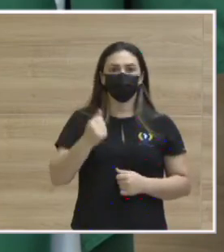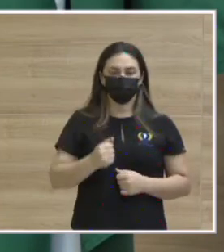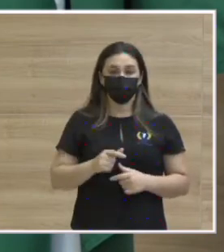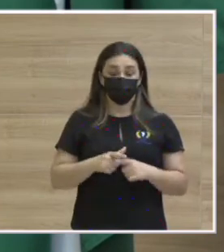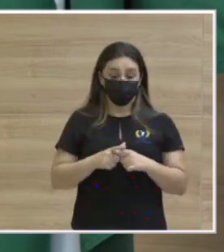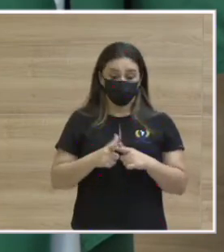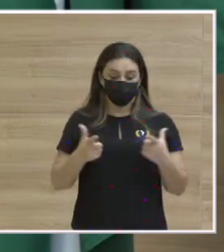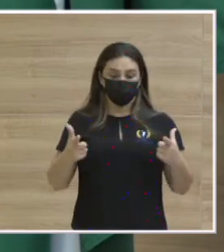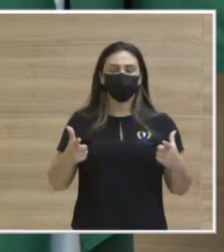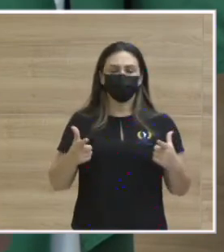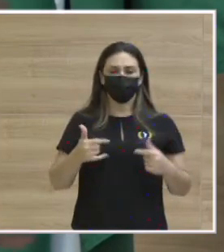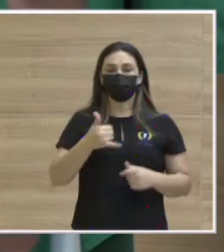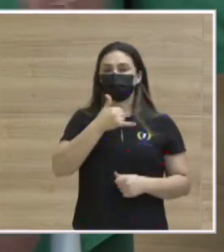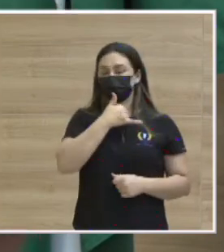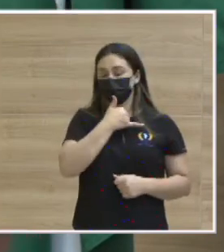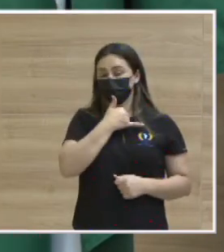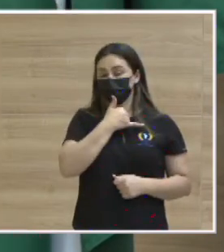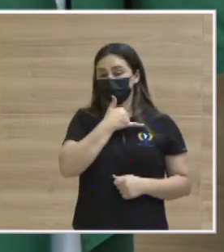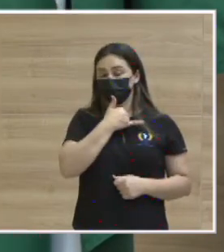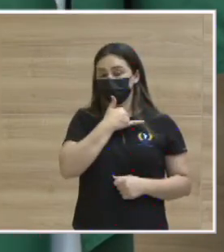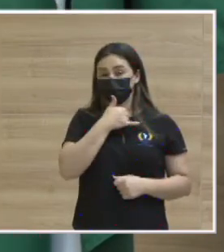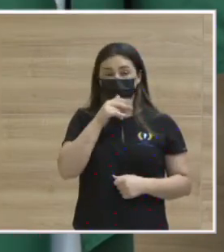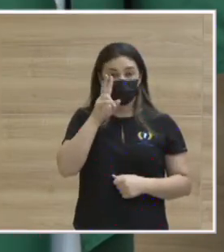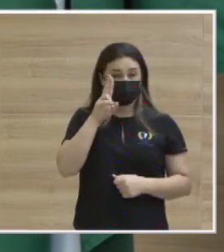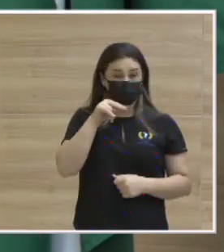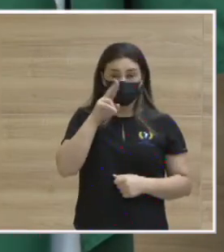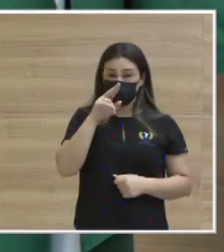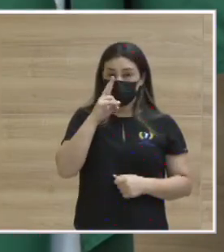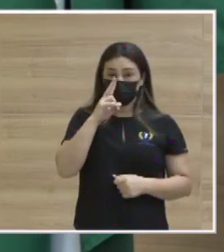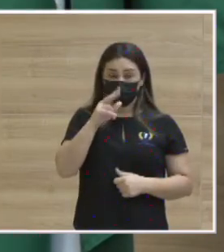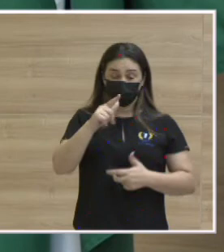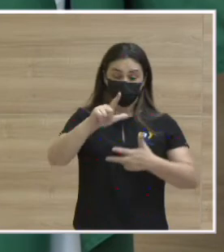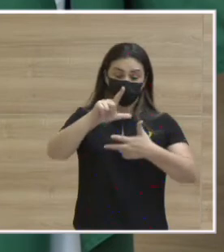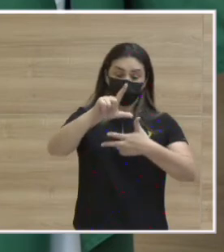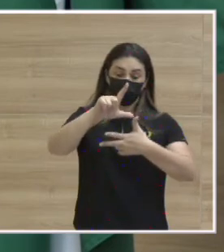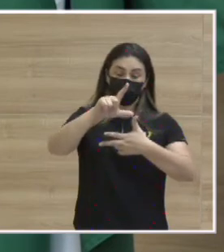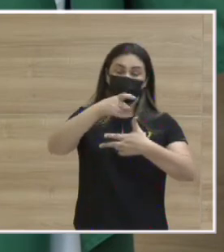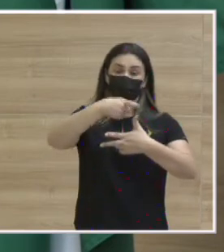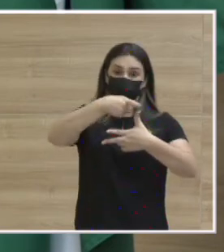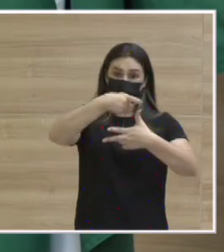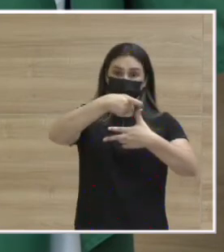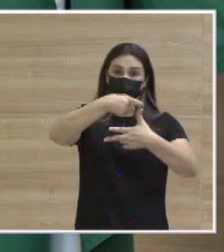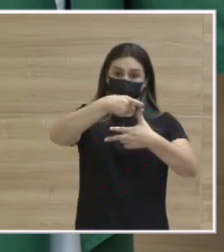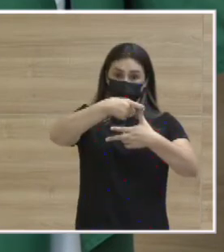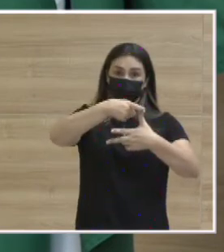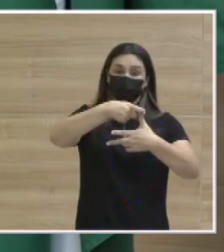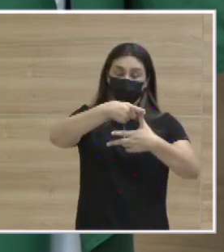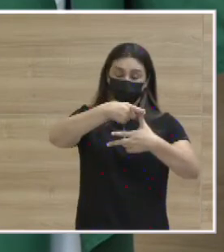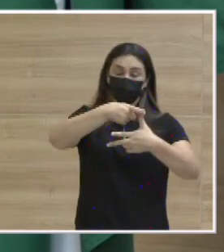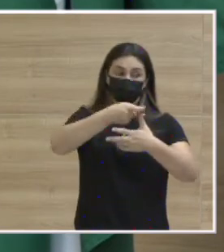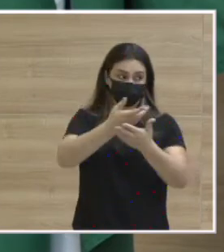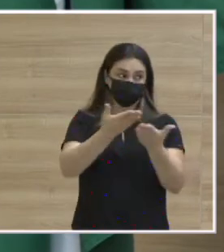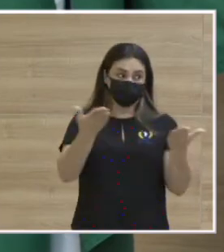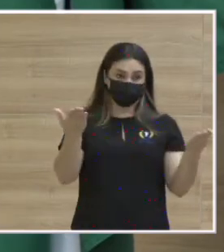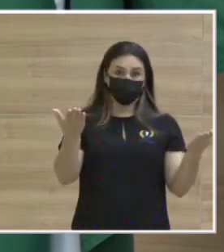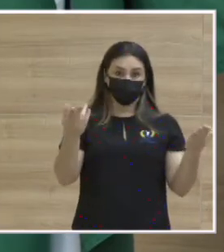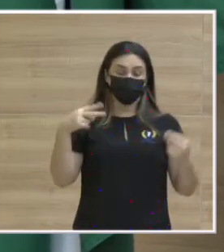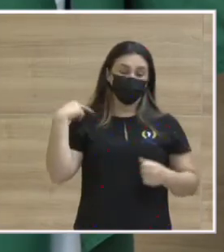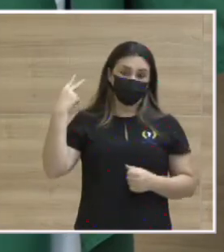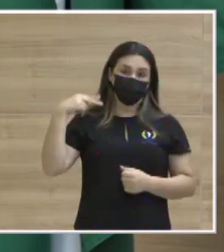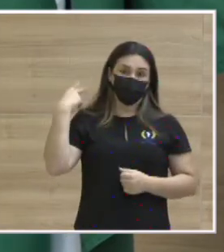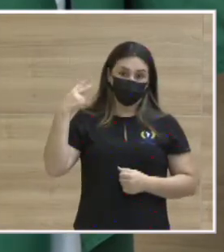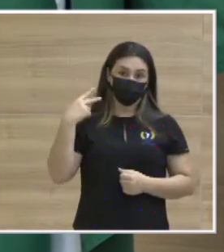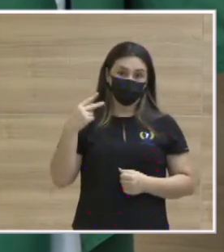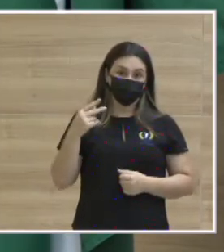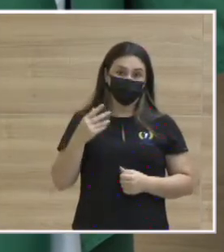Fato, né, e triste, o que nunca se viu, que o poder legislativo, os 9 senhores vereadores, já está findando